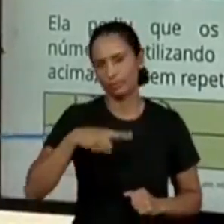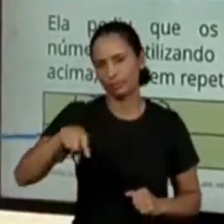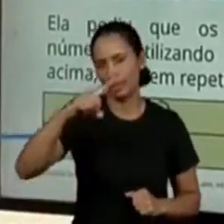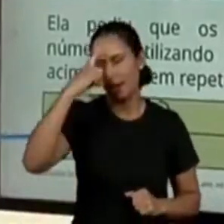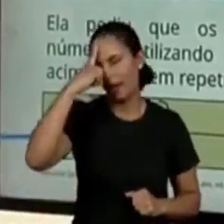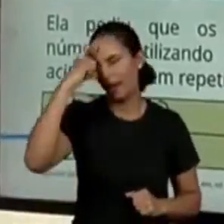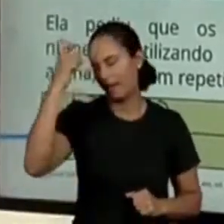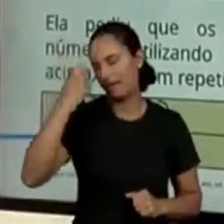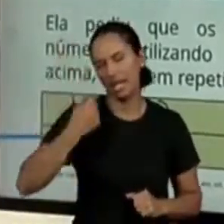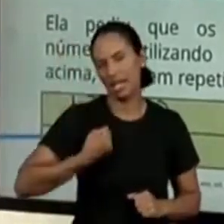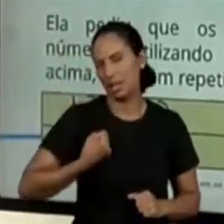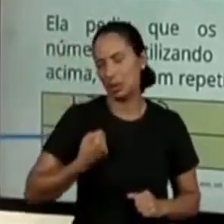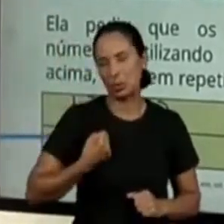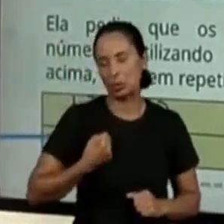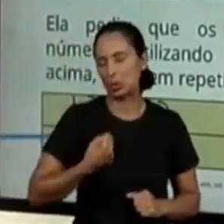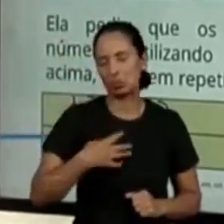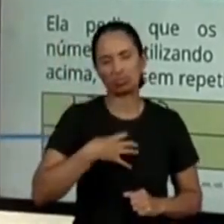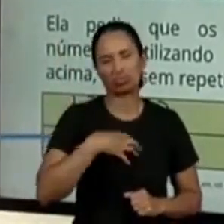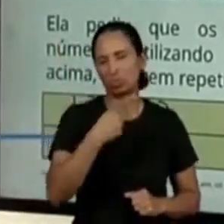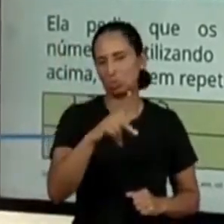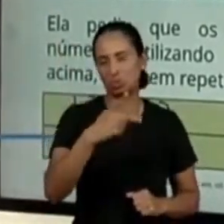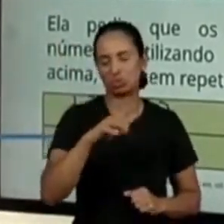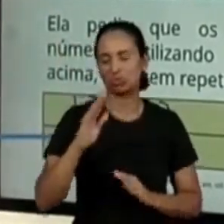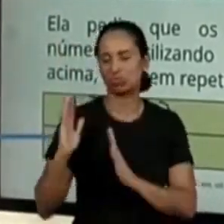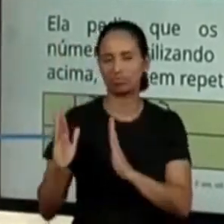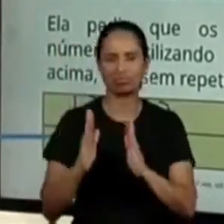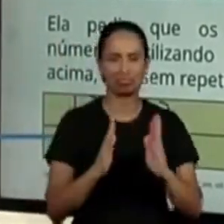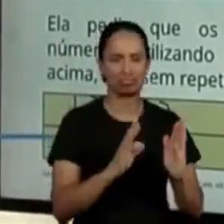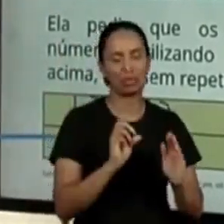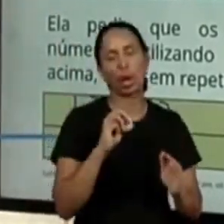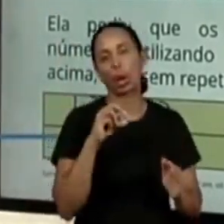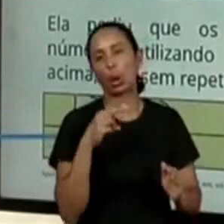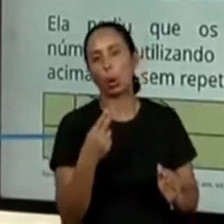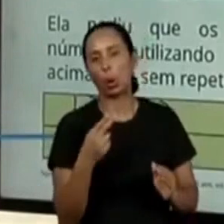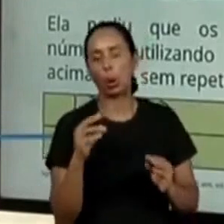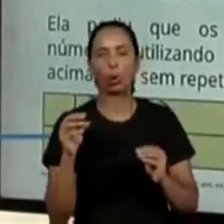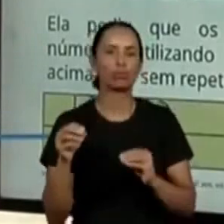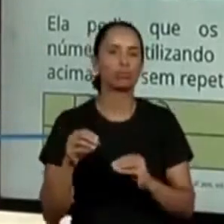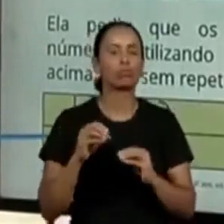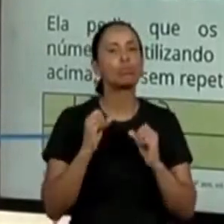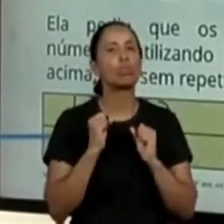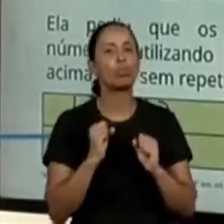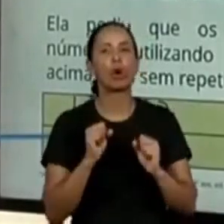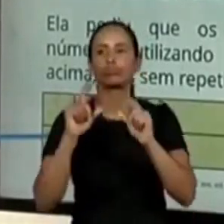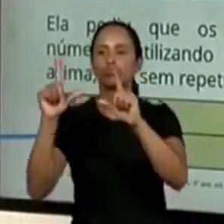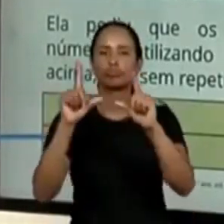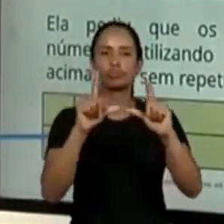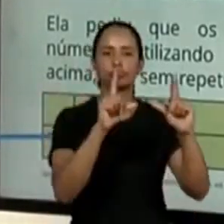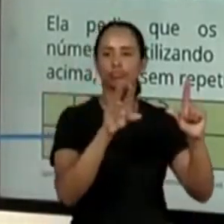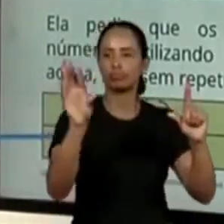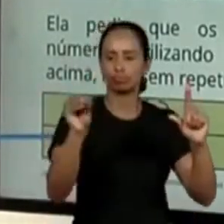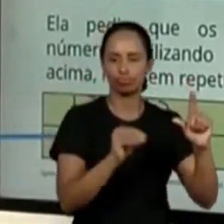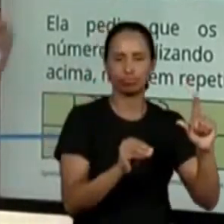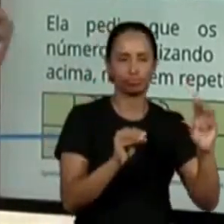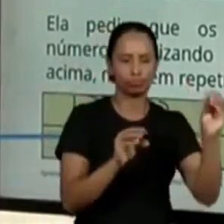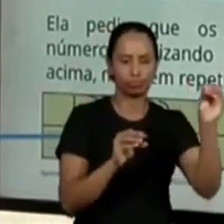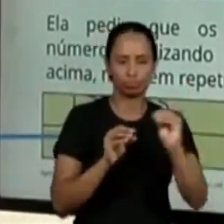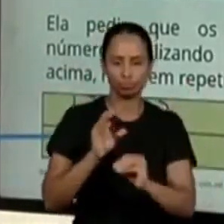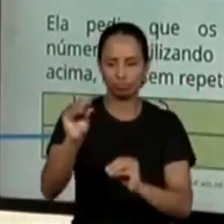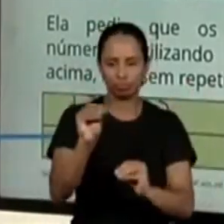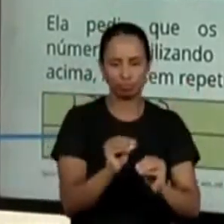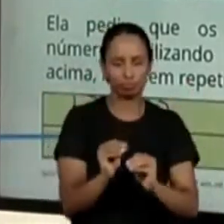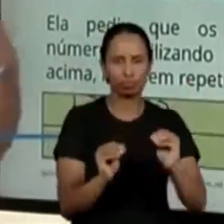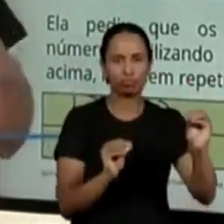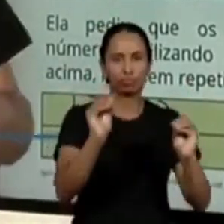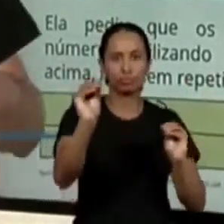do jeito que vocês quiserem, mudar a ordem. Como eu já vi nessa ordem aí, tentei colocar na ordem mais bonitinho, beleza? Então o que